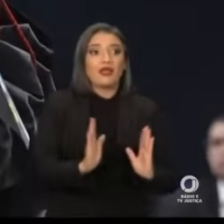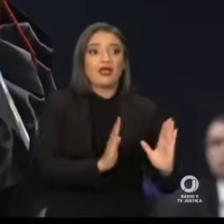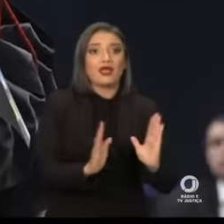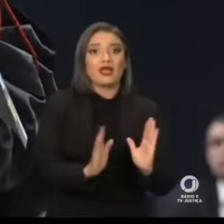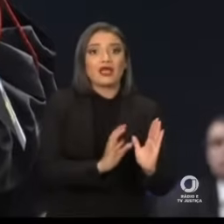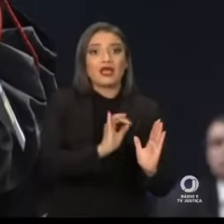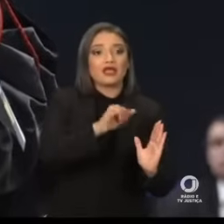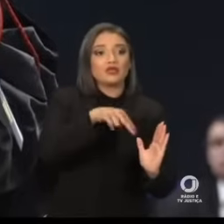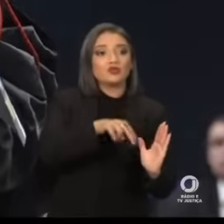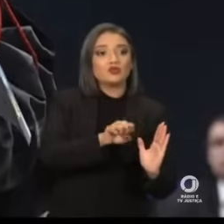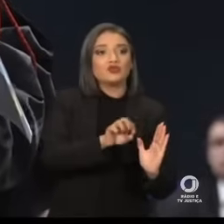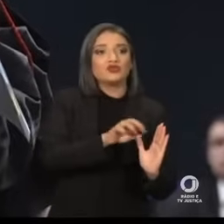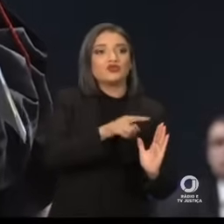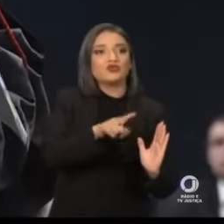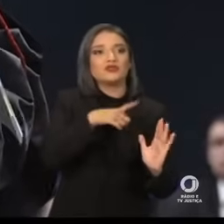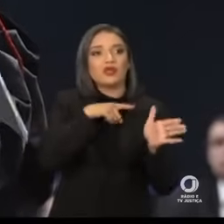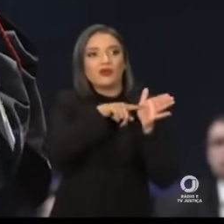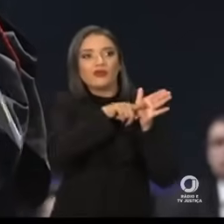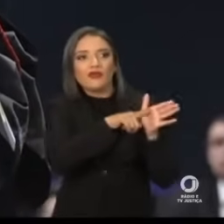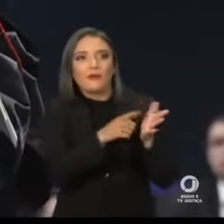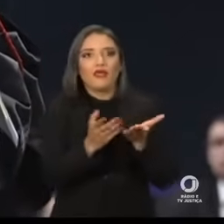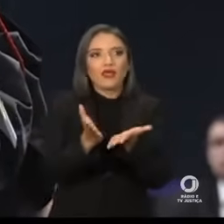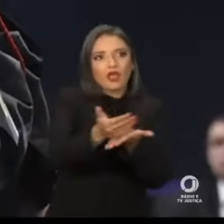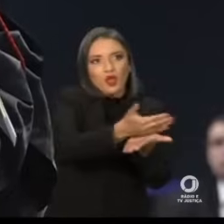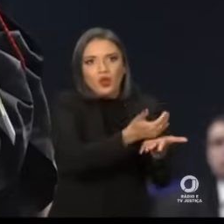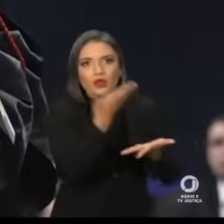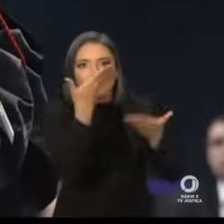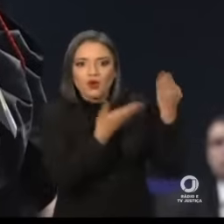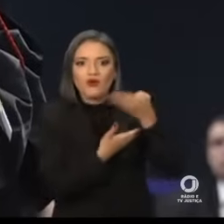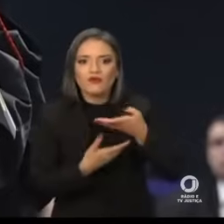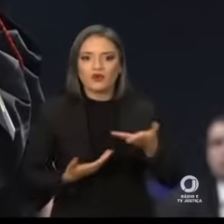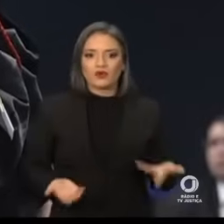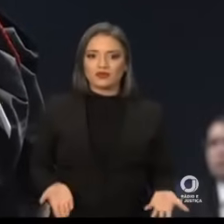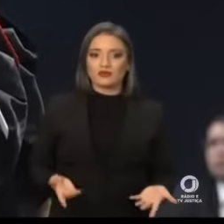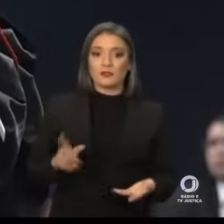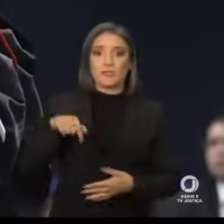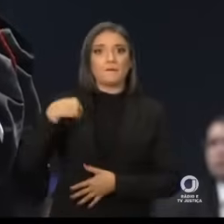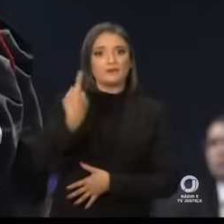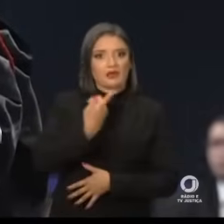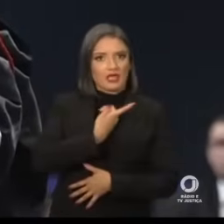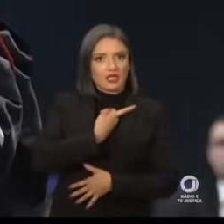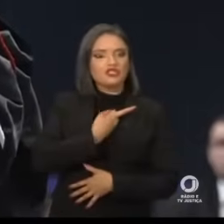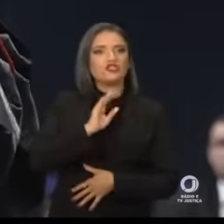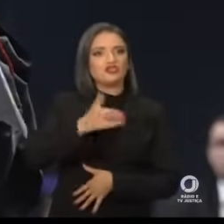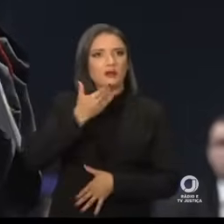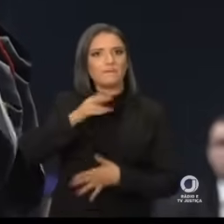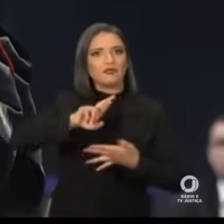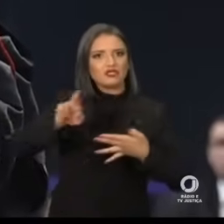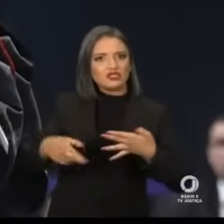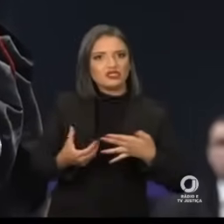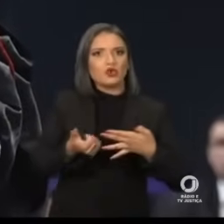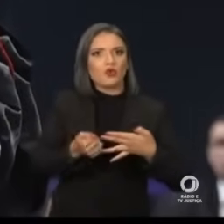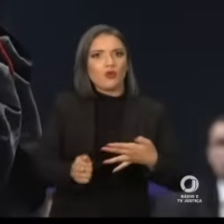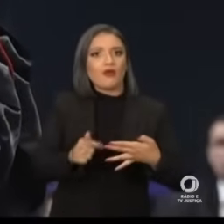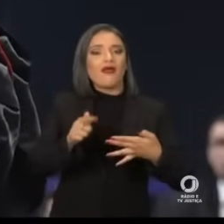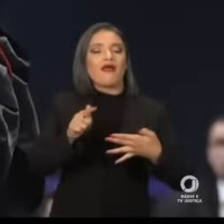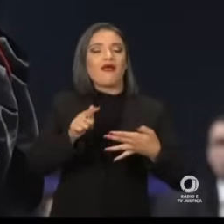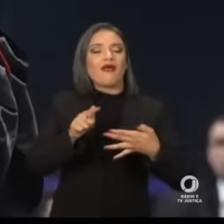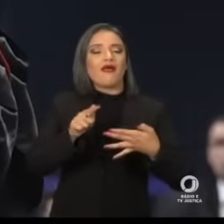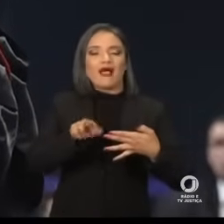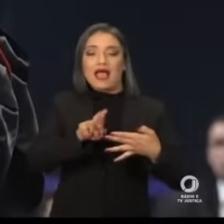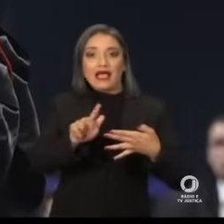As portas do interrogatório nós agravamos. Os agravos não foram processados. Fiz uma questão de ordem.